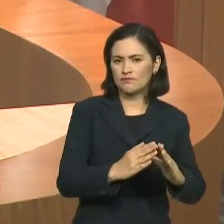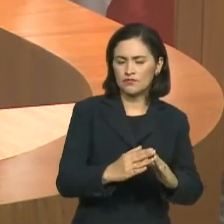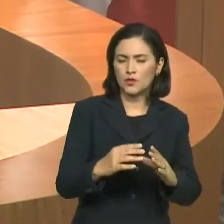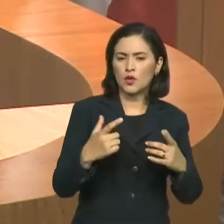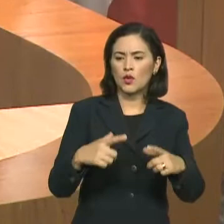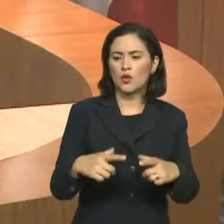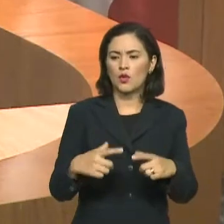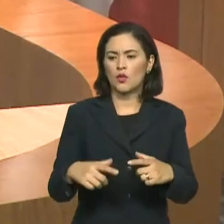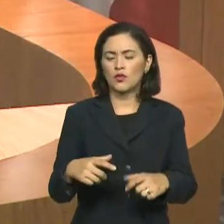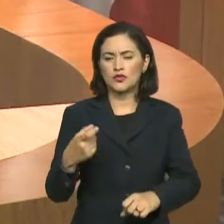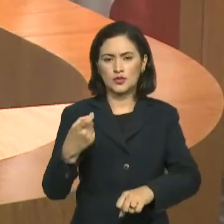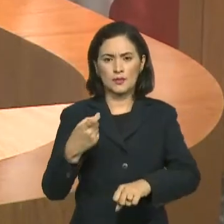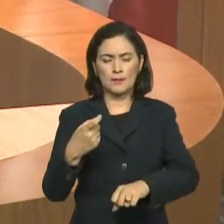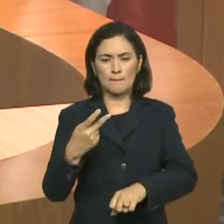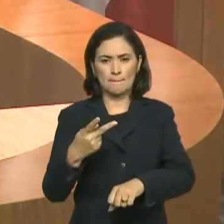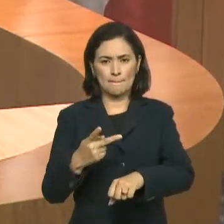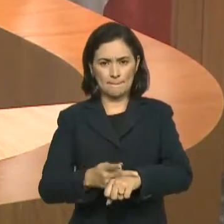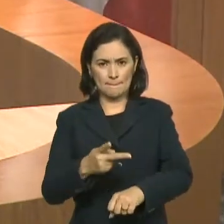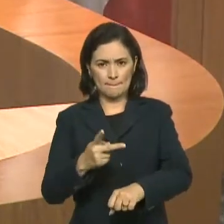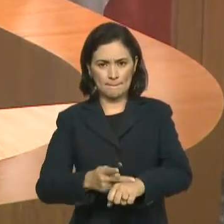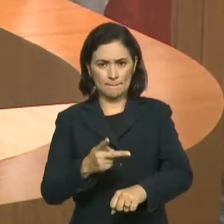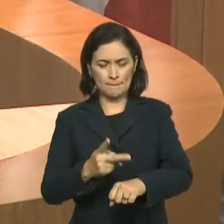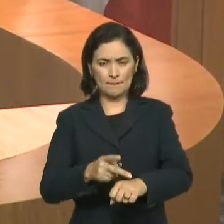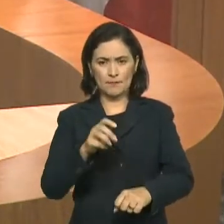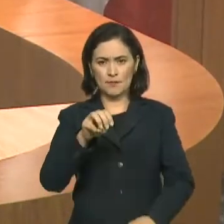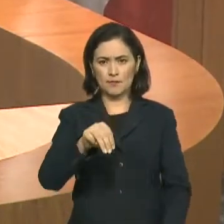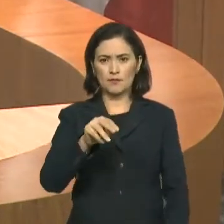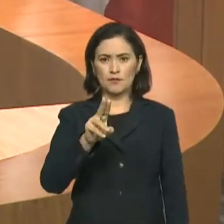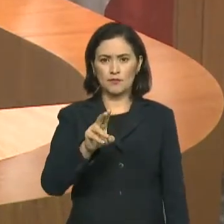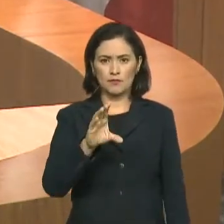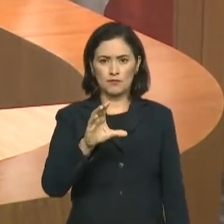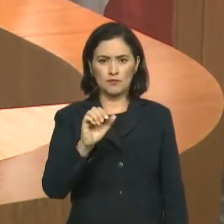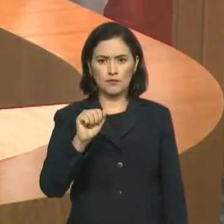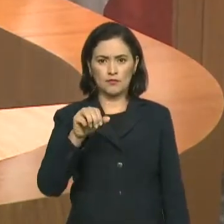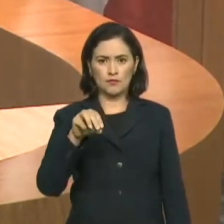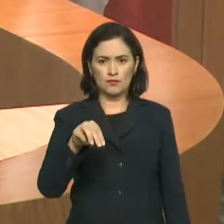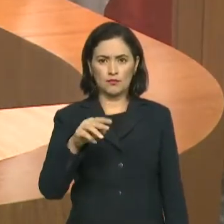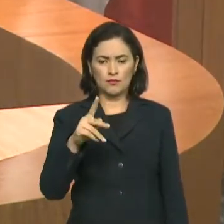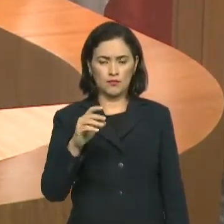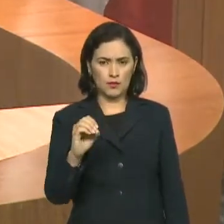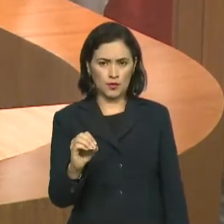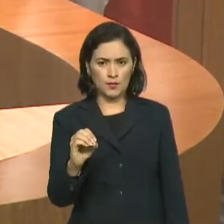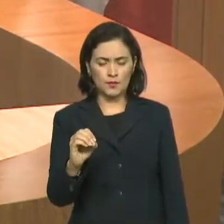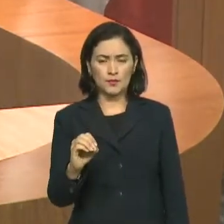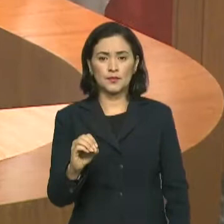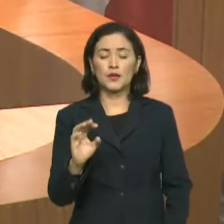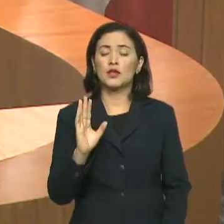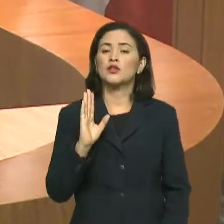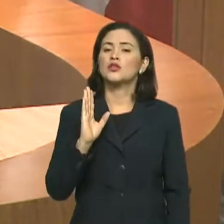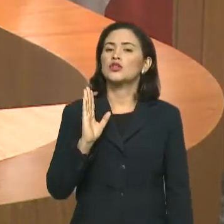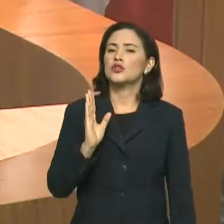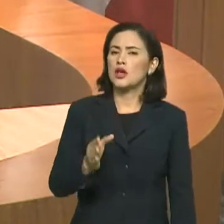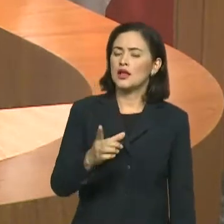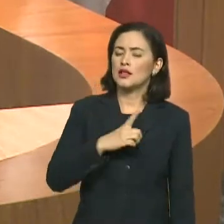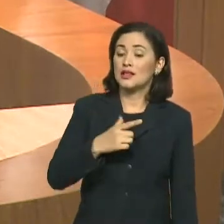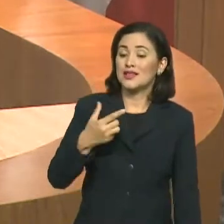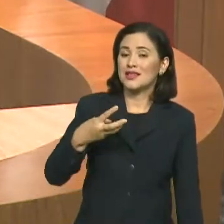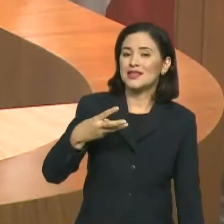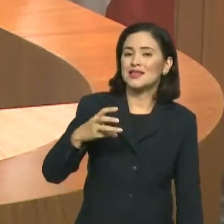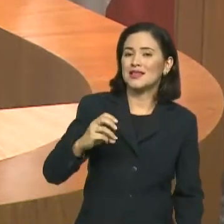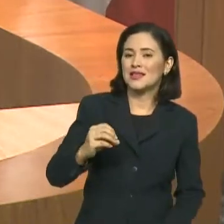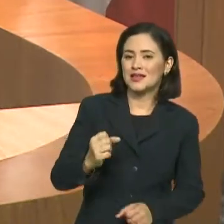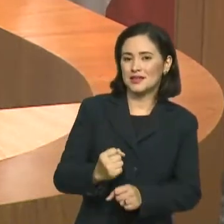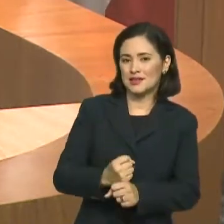Mucambo. Um assentamento que já existe há 30 anos e